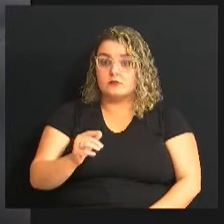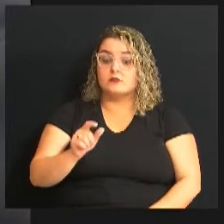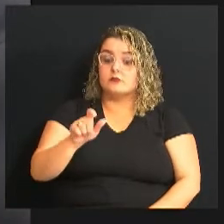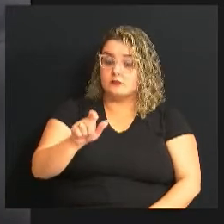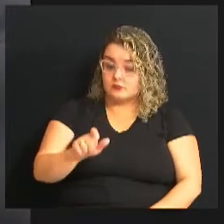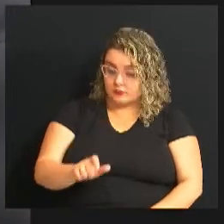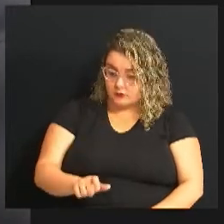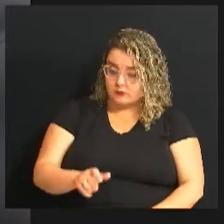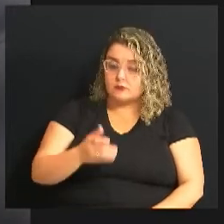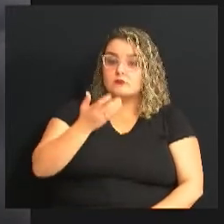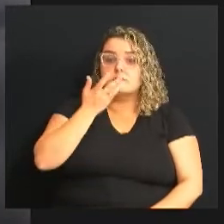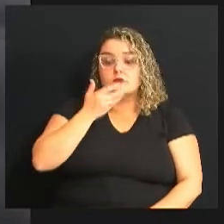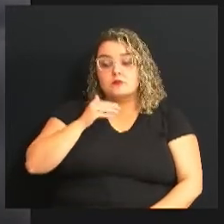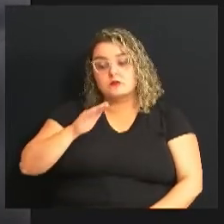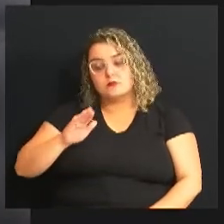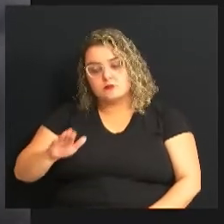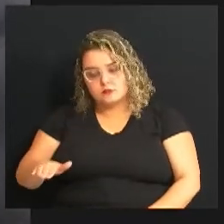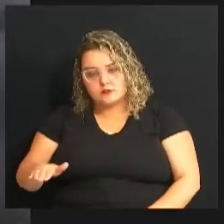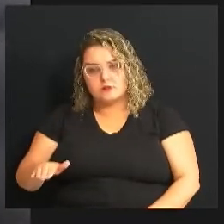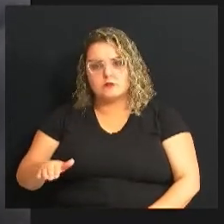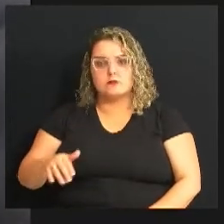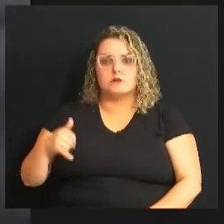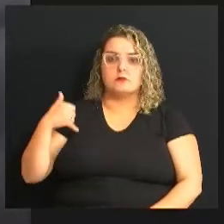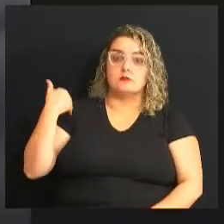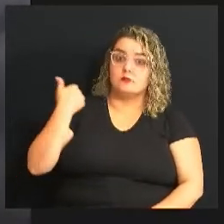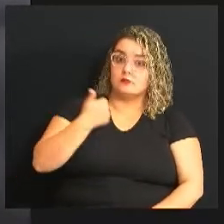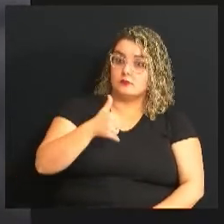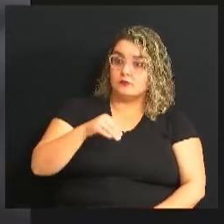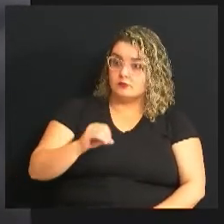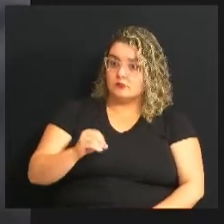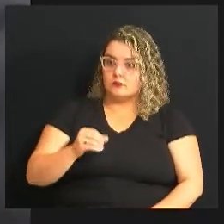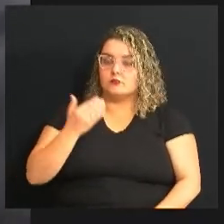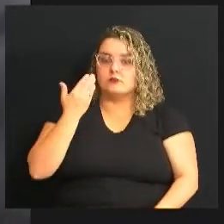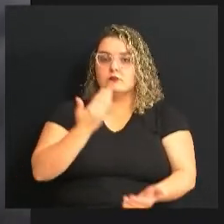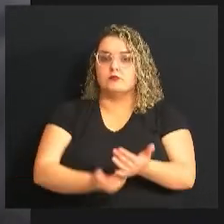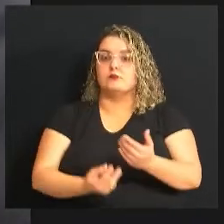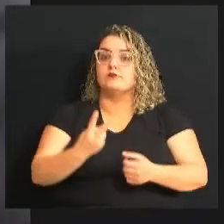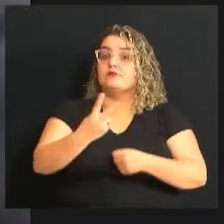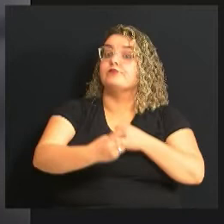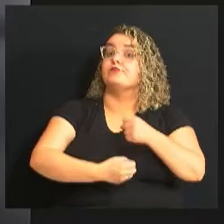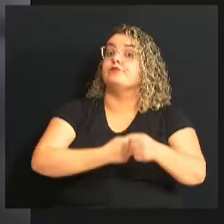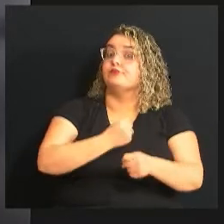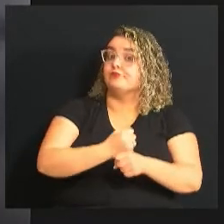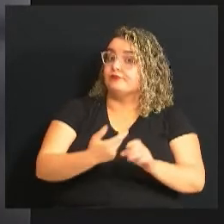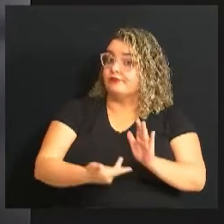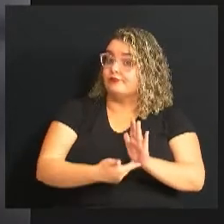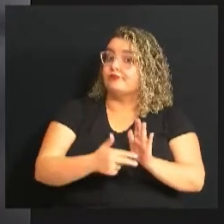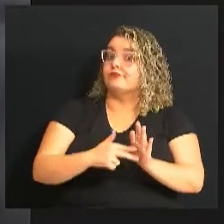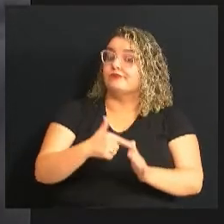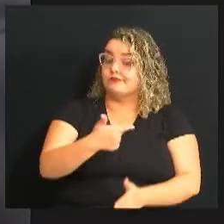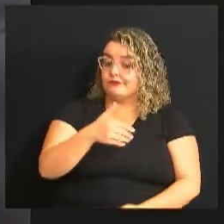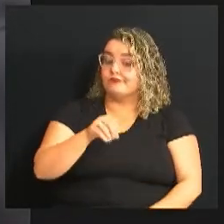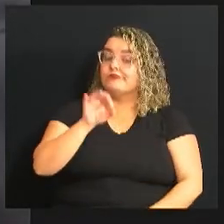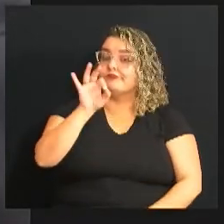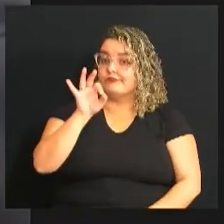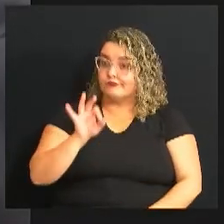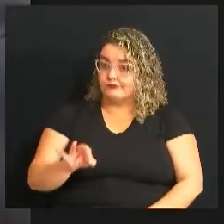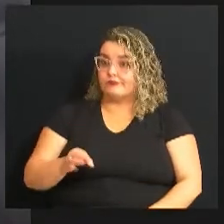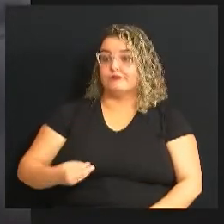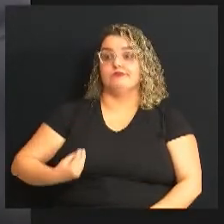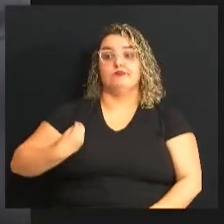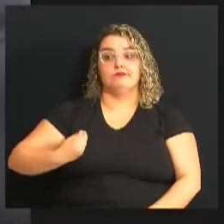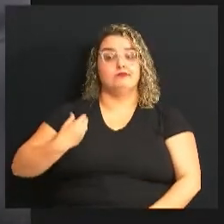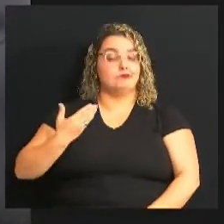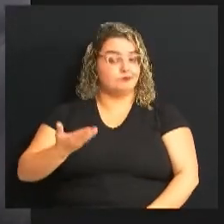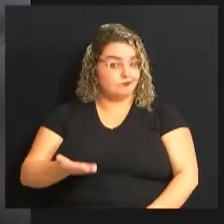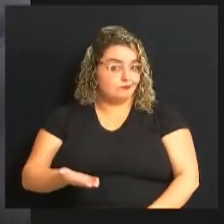para um garoto, uma garota que tem 10 anos, ele ter perdido 2 anos significa 20% do tempo da existência dele.